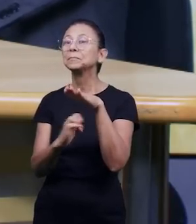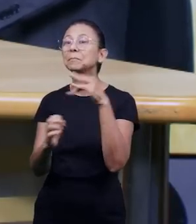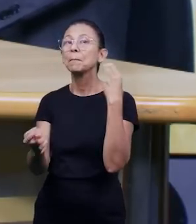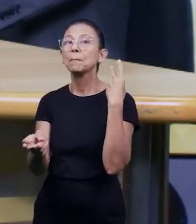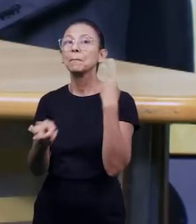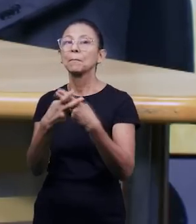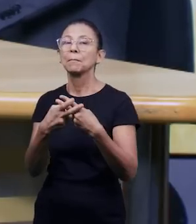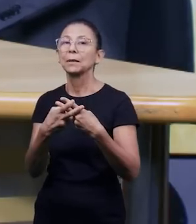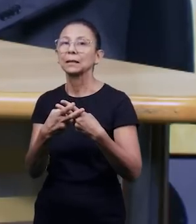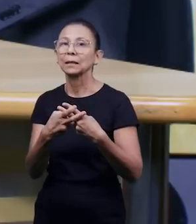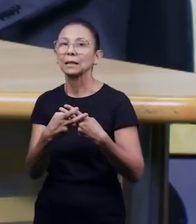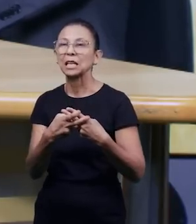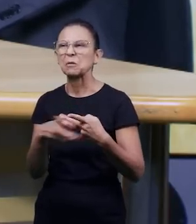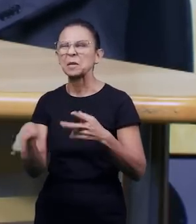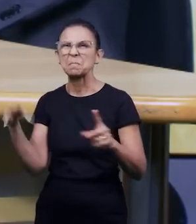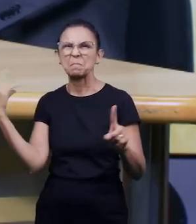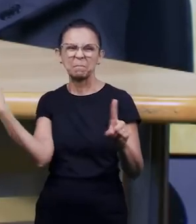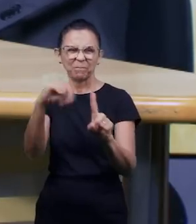polícia.